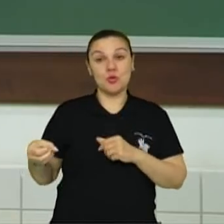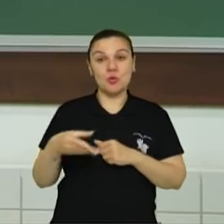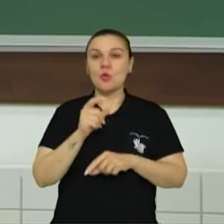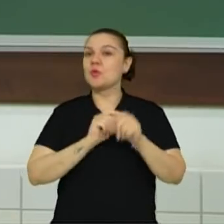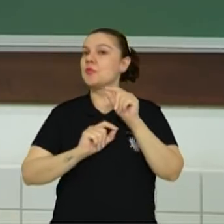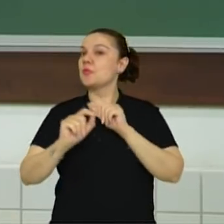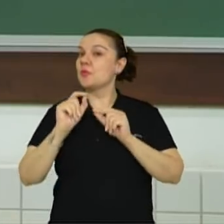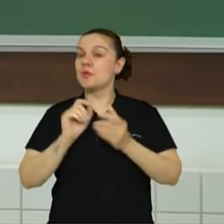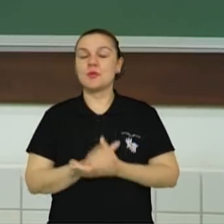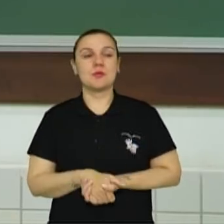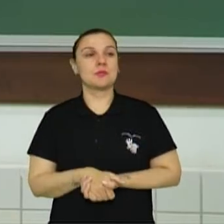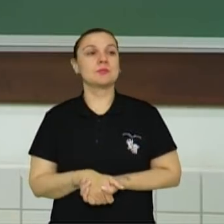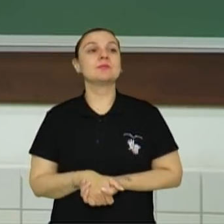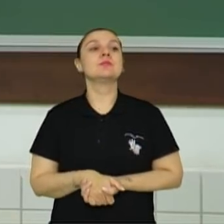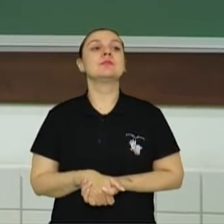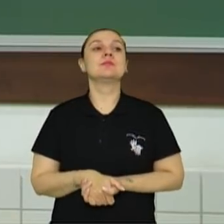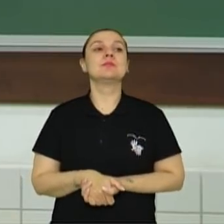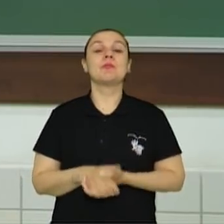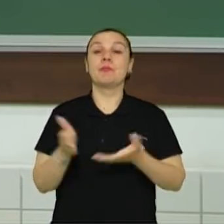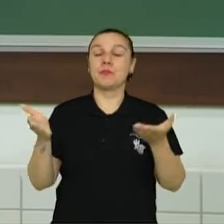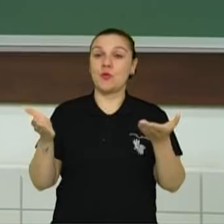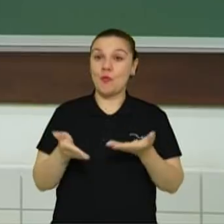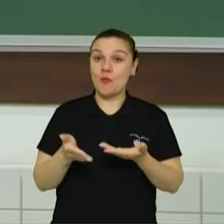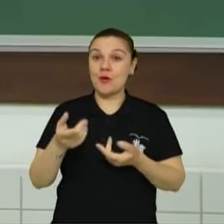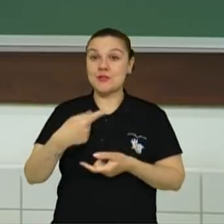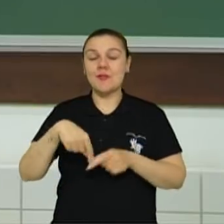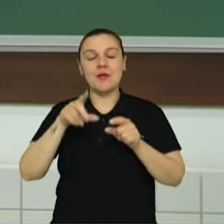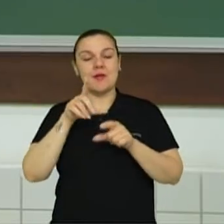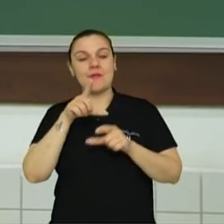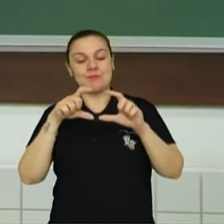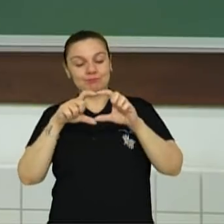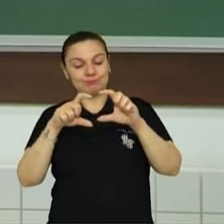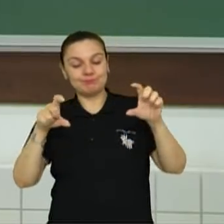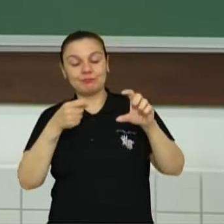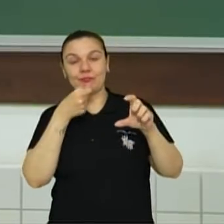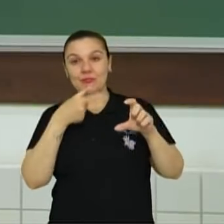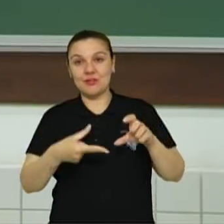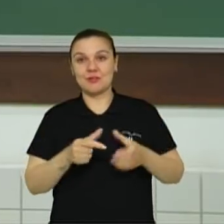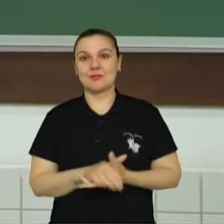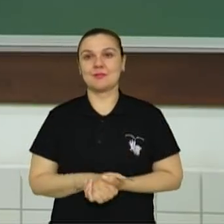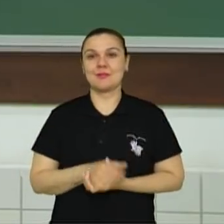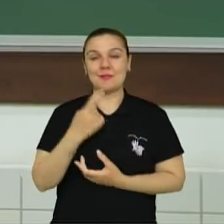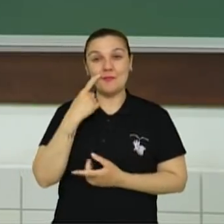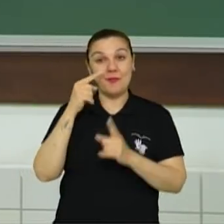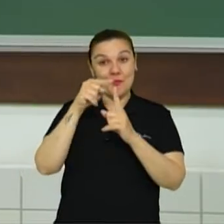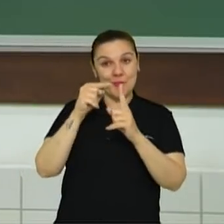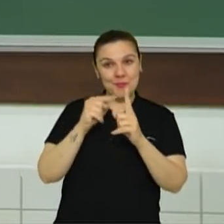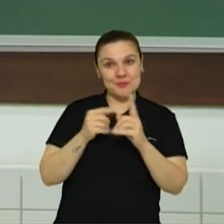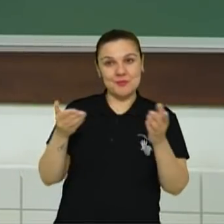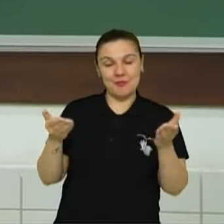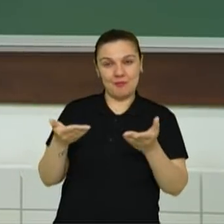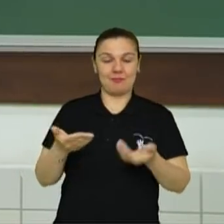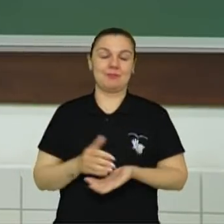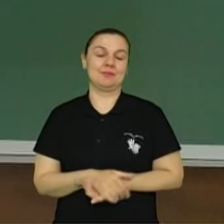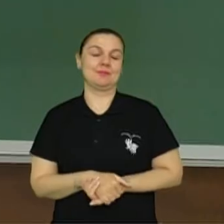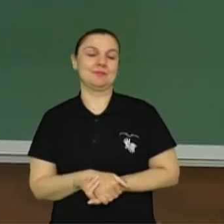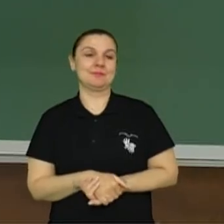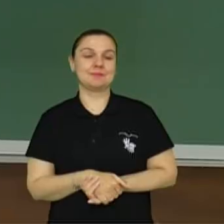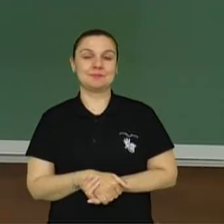hoje. Qual é esse gênero, professor? Nós vamos trabalhar com a tirinha, beleza? Então vamos ver os objetivos desta aula aqui